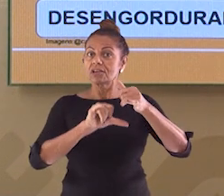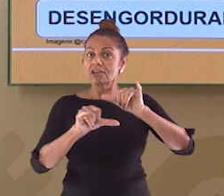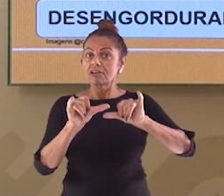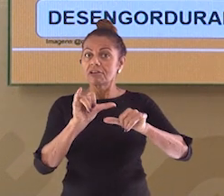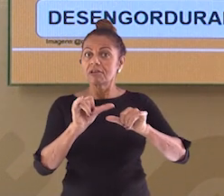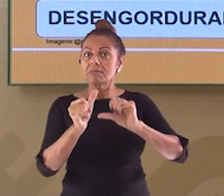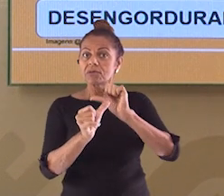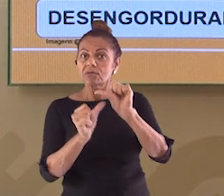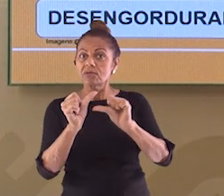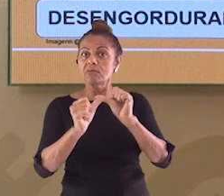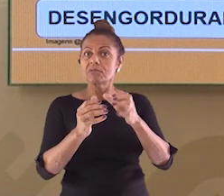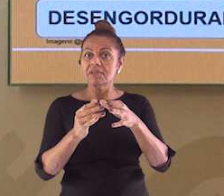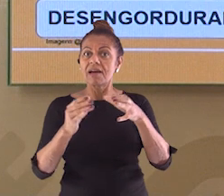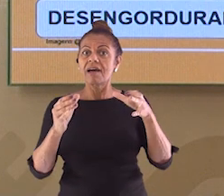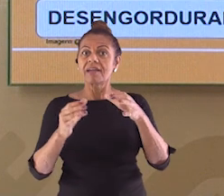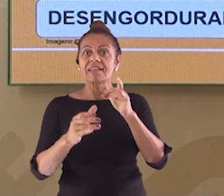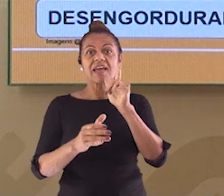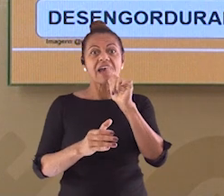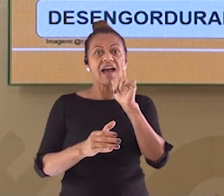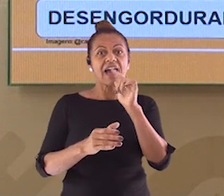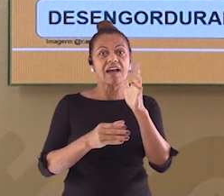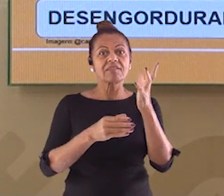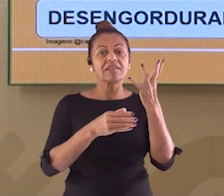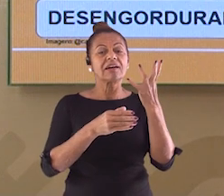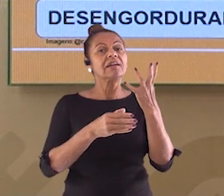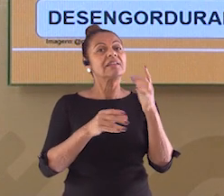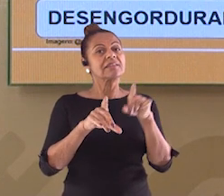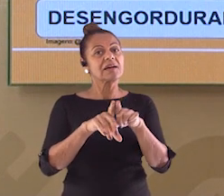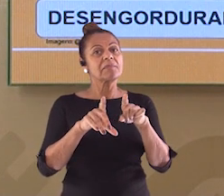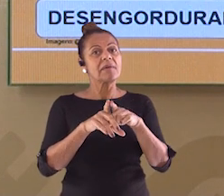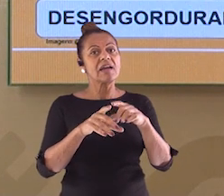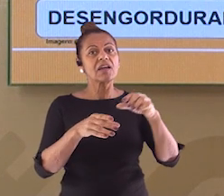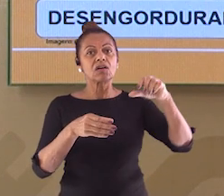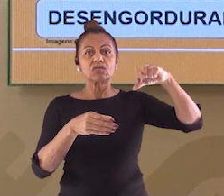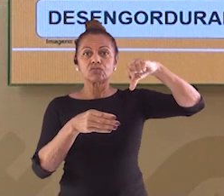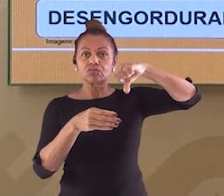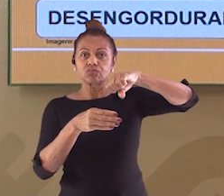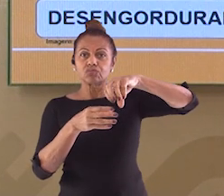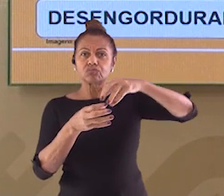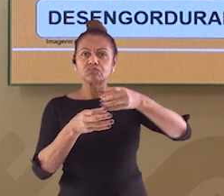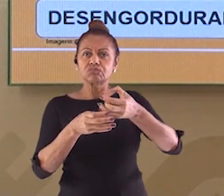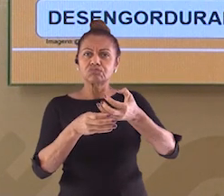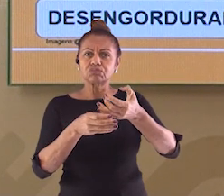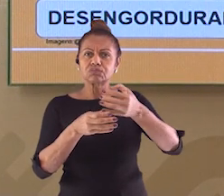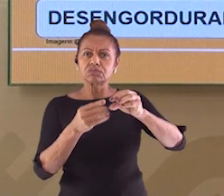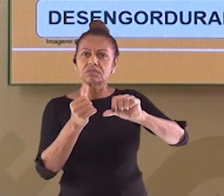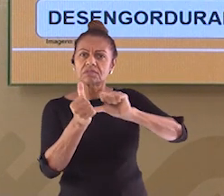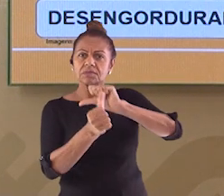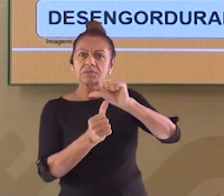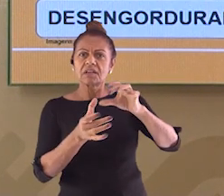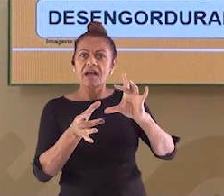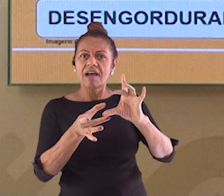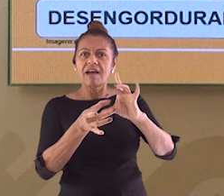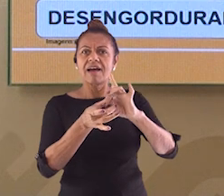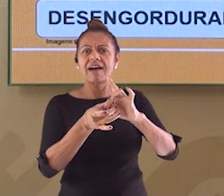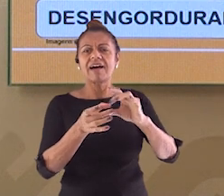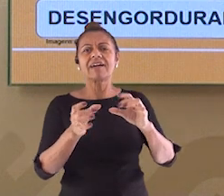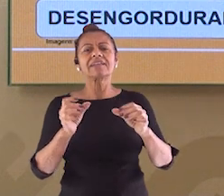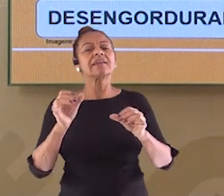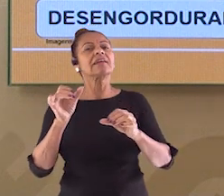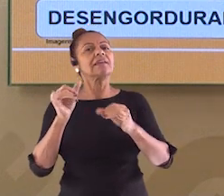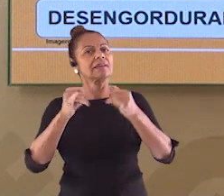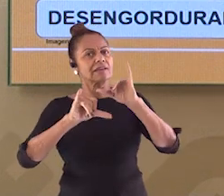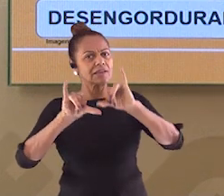Em que está havendo a participação da água e do detergente. E como resultado, teremos um processo